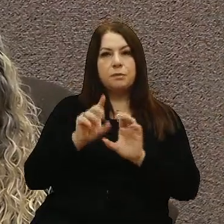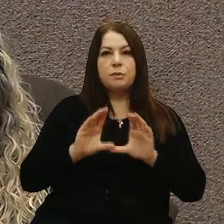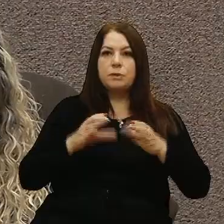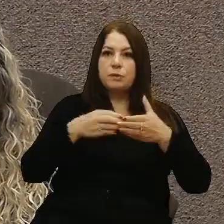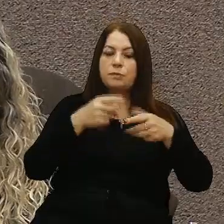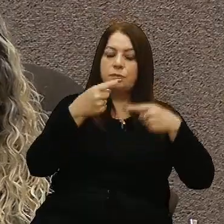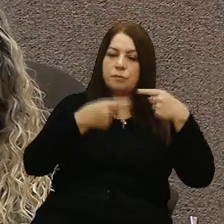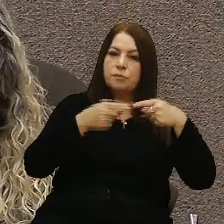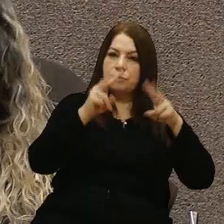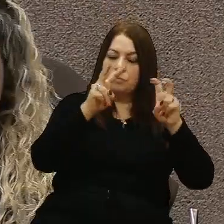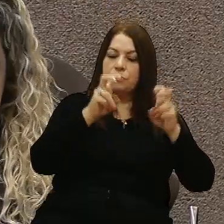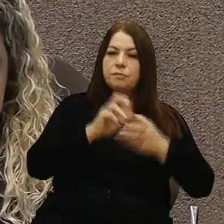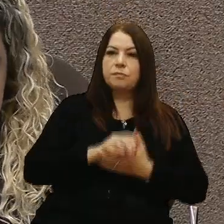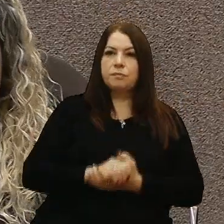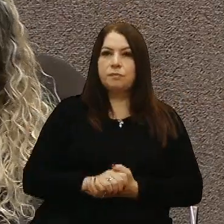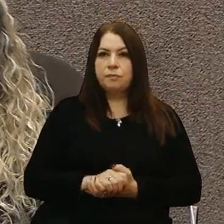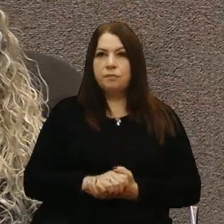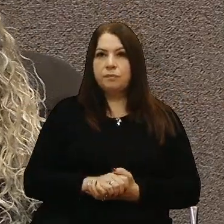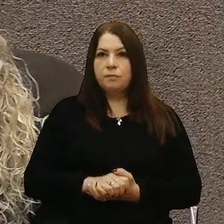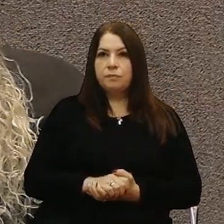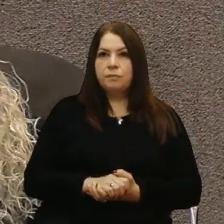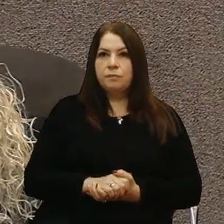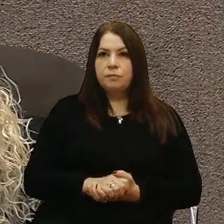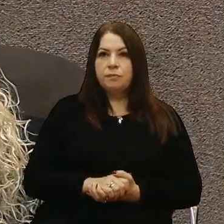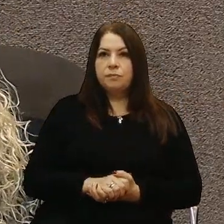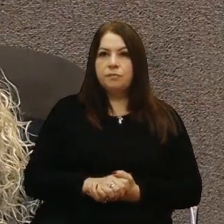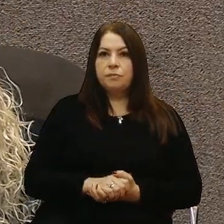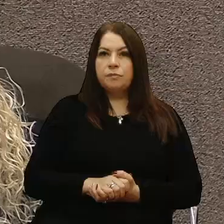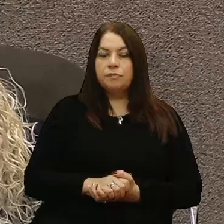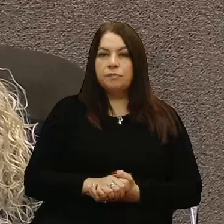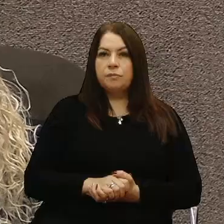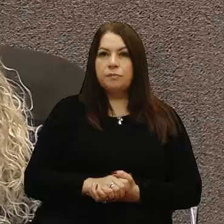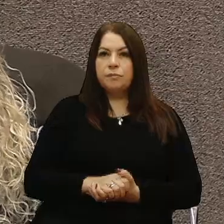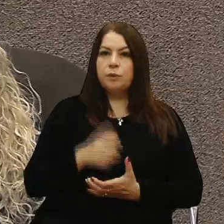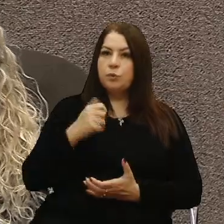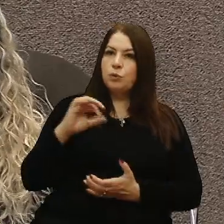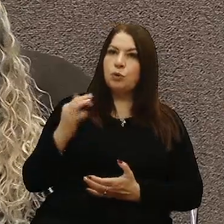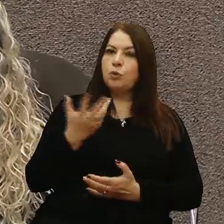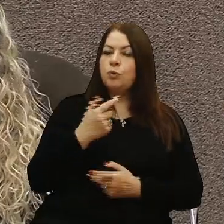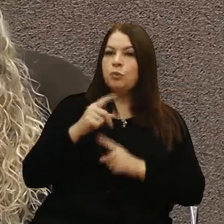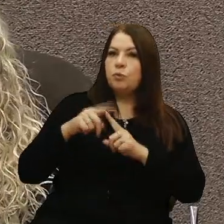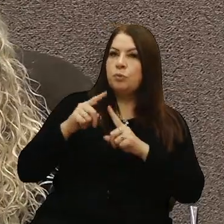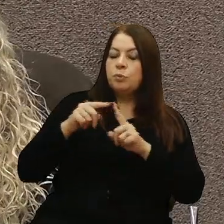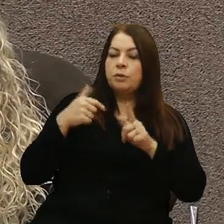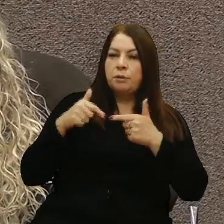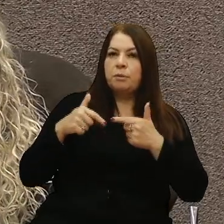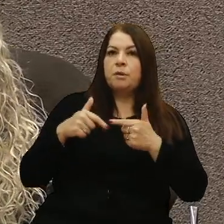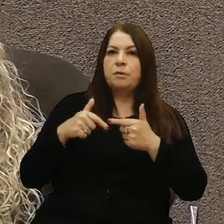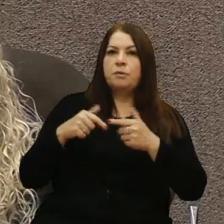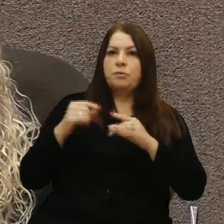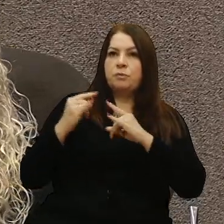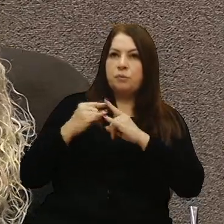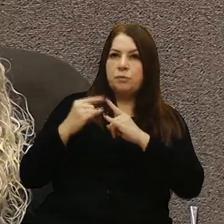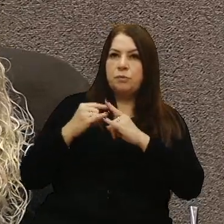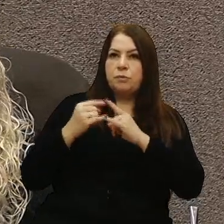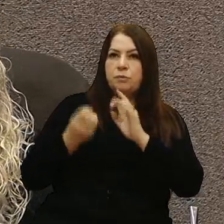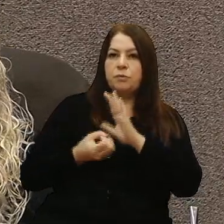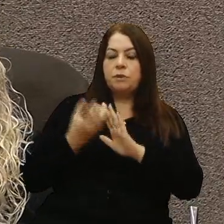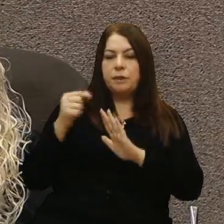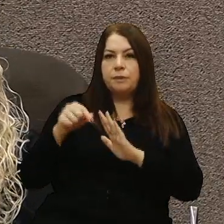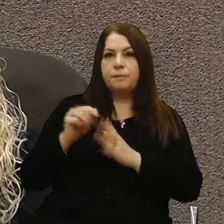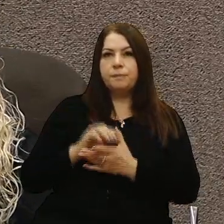frente parlamentar. Eu acho que todo tipo de trabalho, todo tipo de órgão que a gente